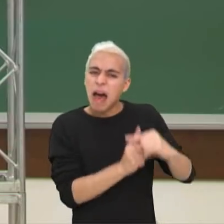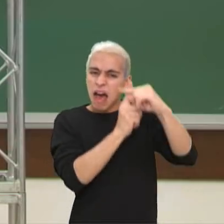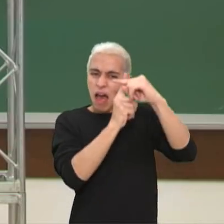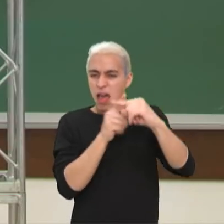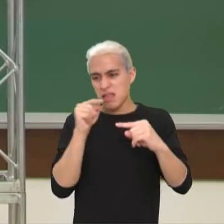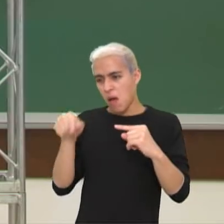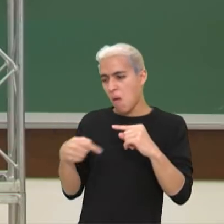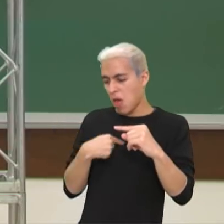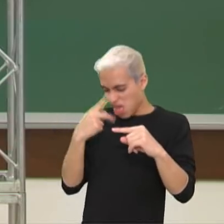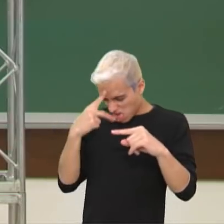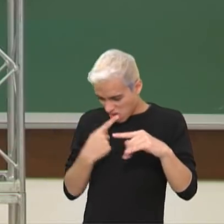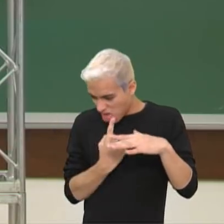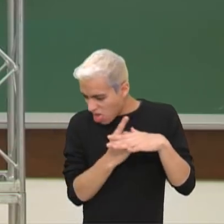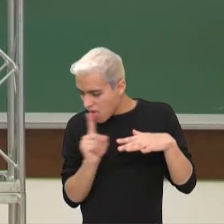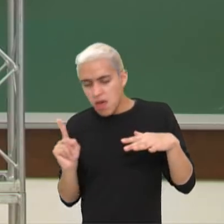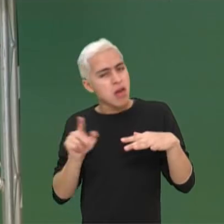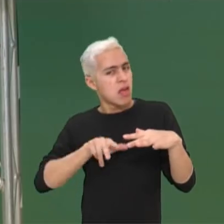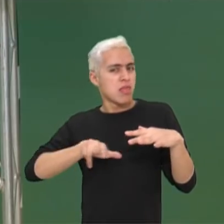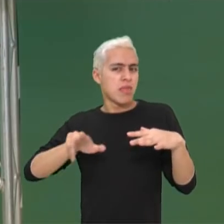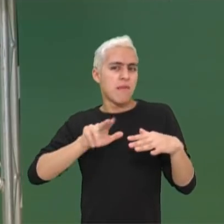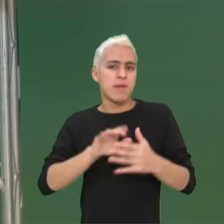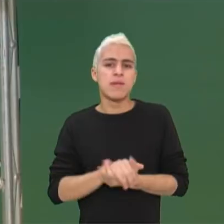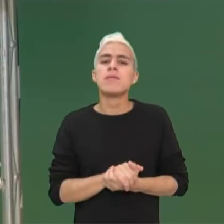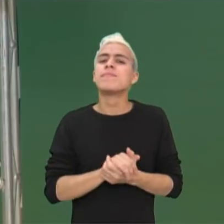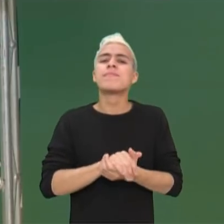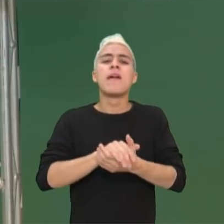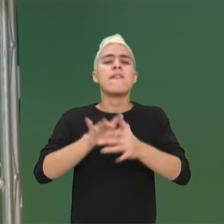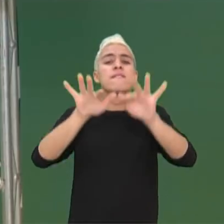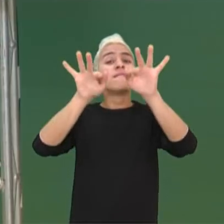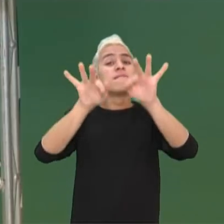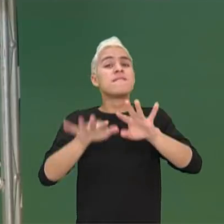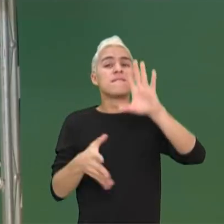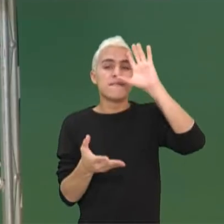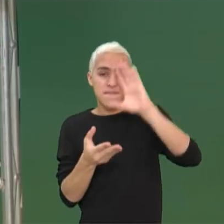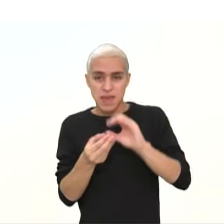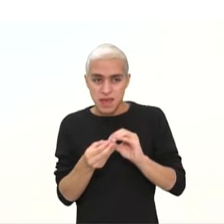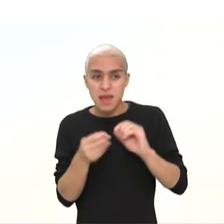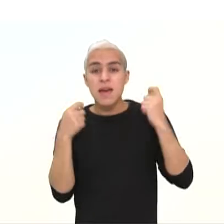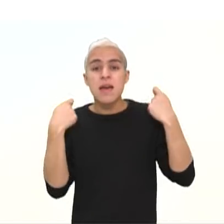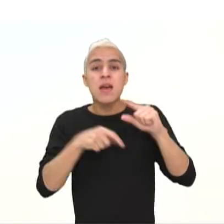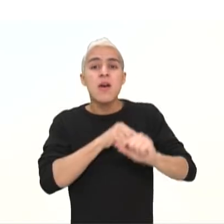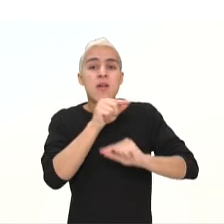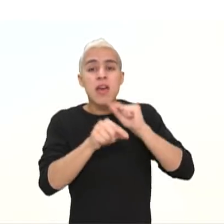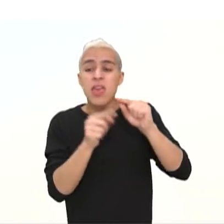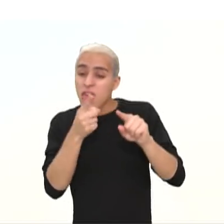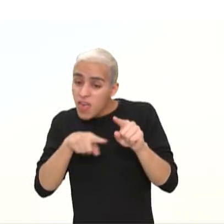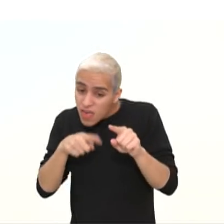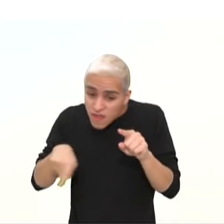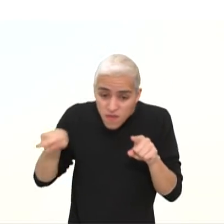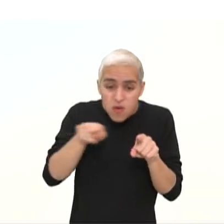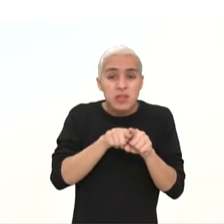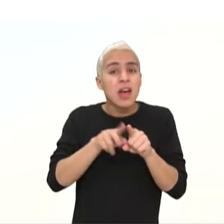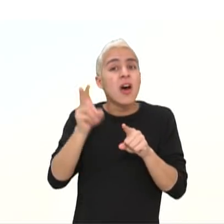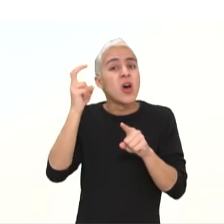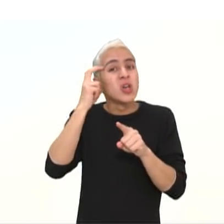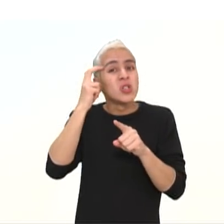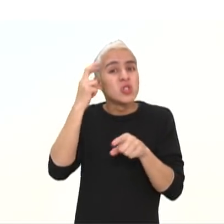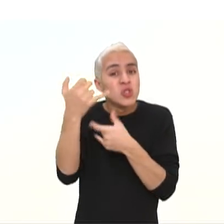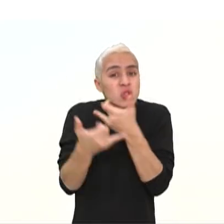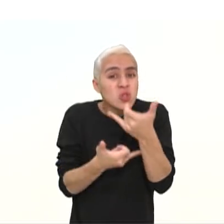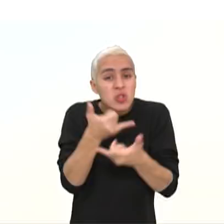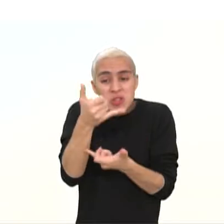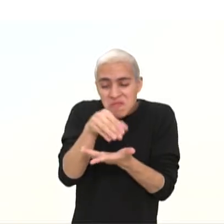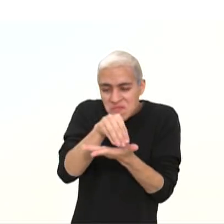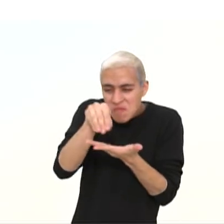vou me isolar, né? Para a gente finalizar, precisamos resgatar a cultura dos jogos de tabuleiro na escola. Então, assim, o que eu vejo,